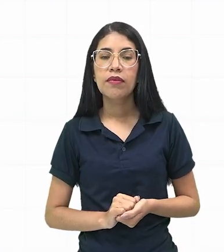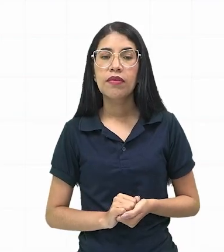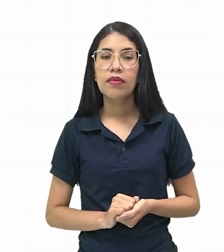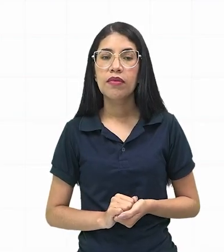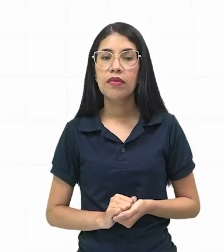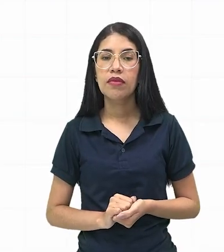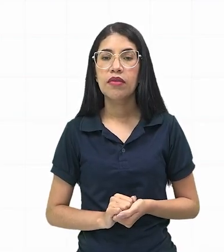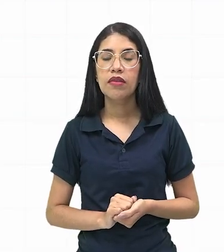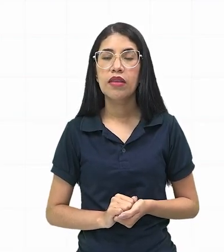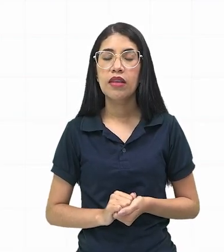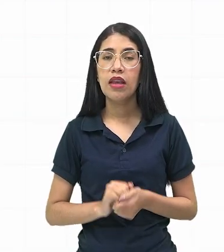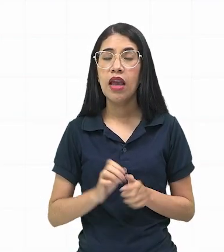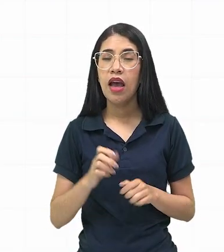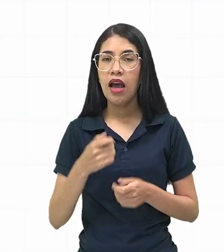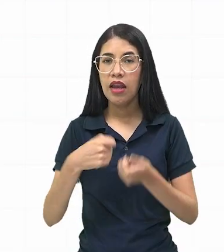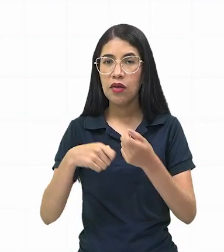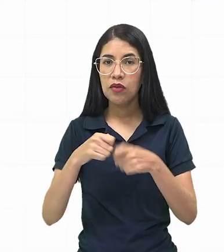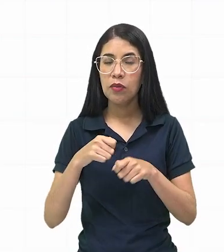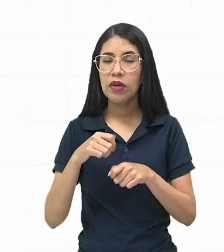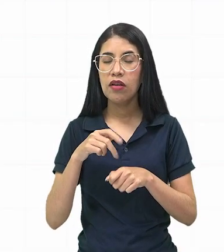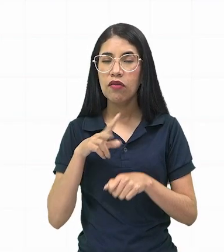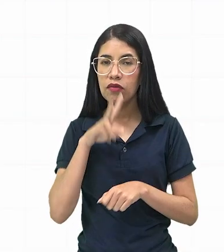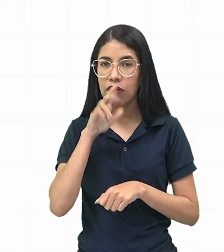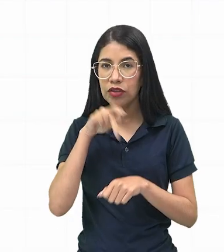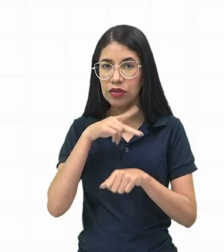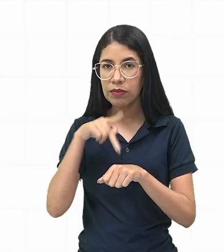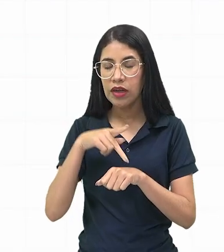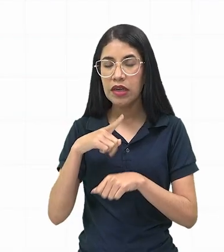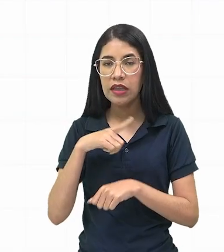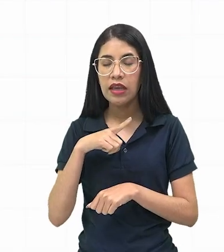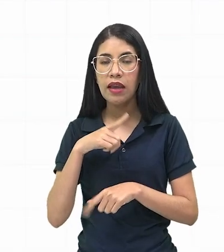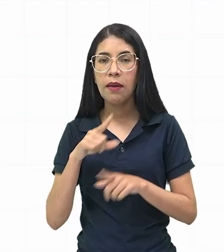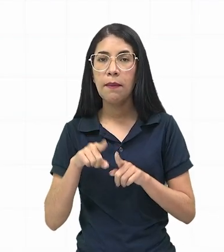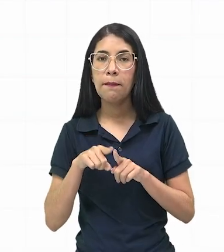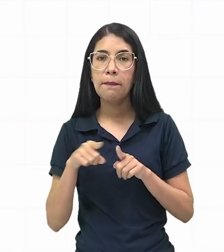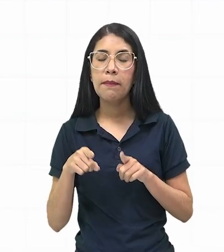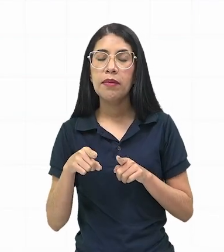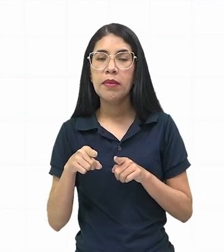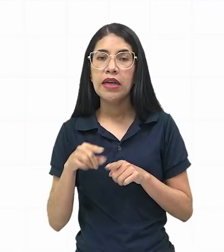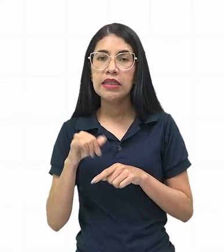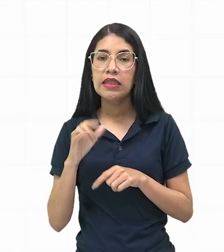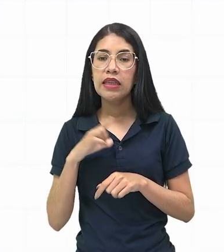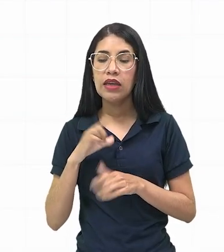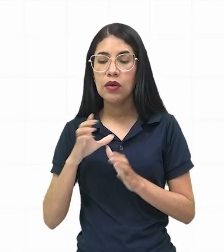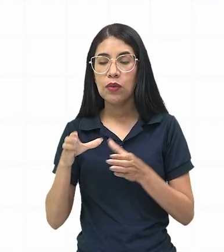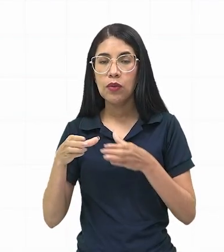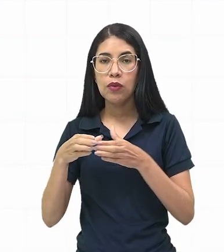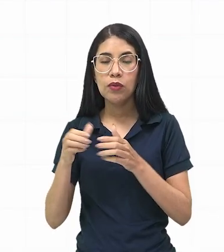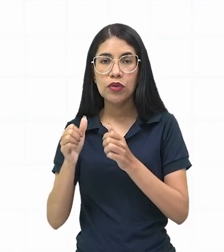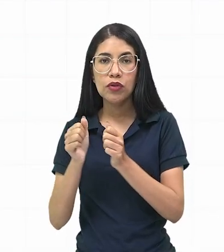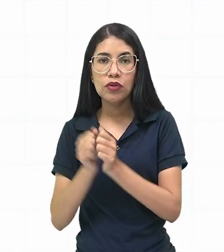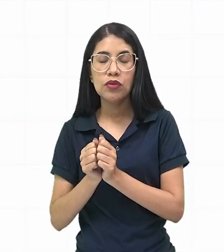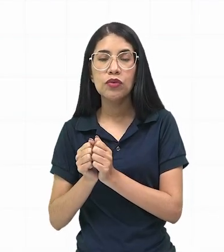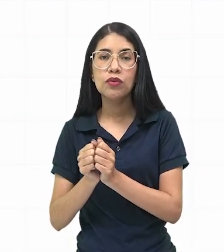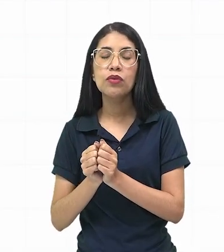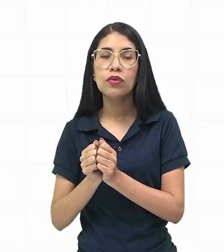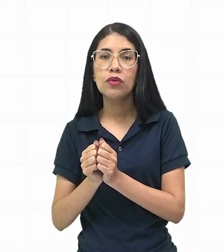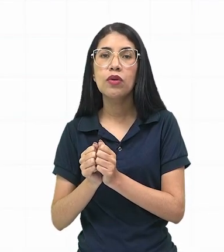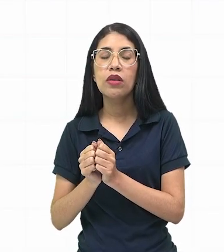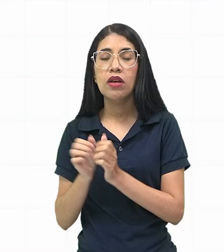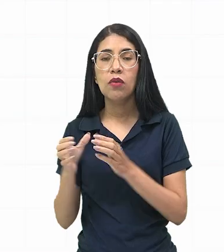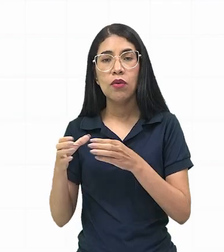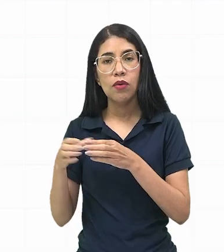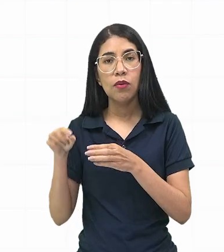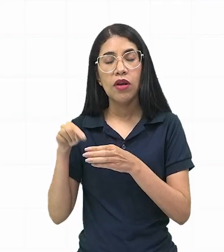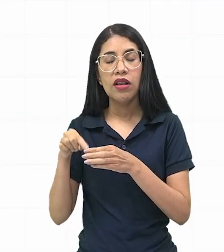Por mais forte que um país economicamente ele seja, né, quando você tem um grupo de países unidos ali, esse grupo